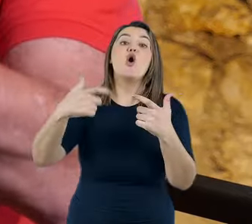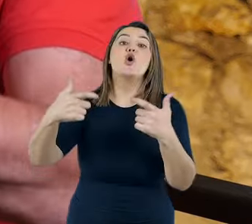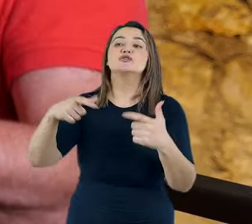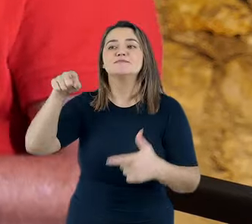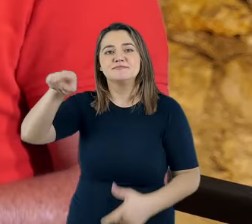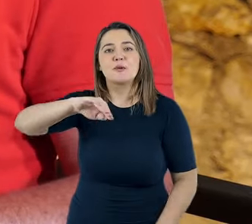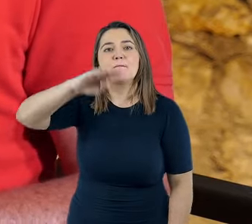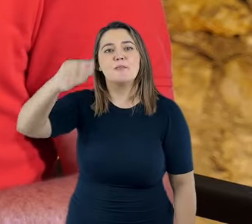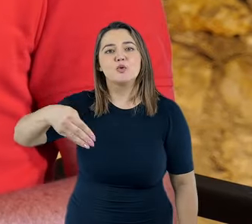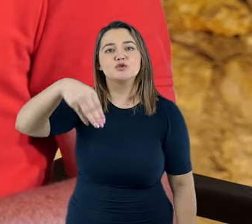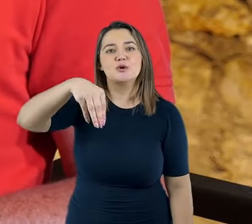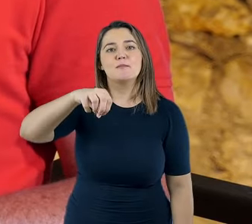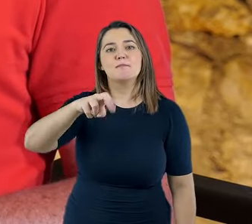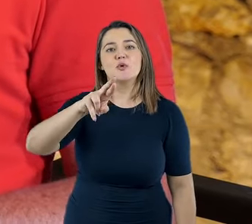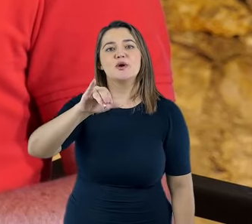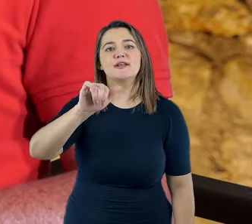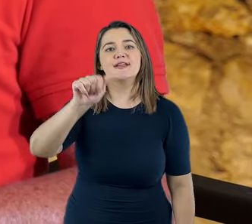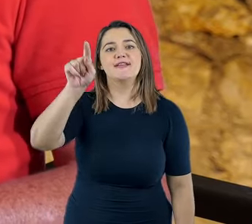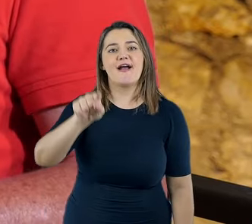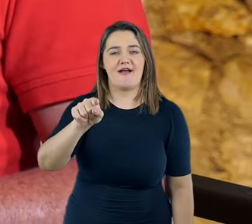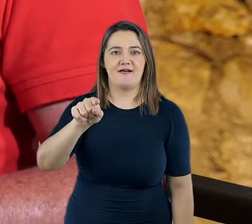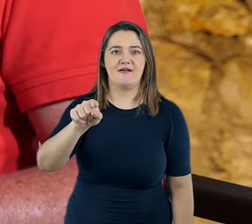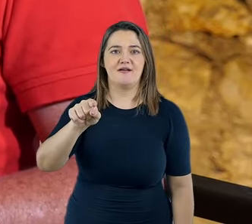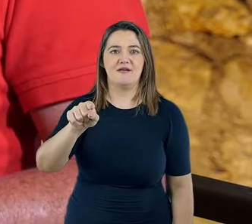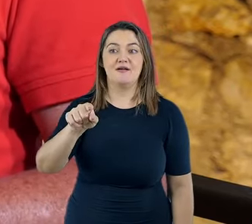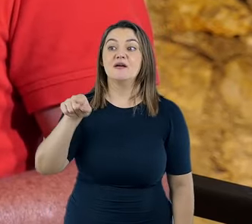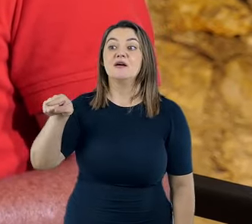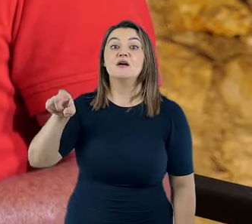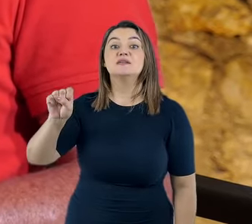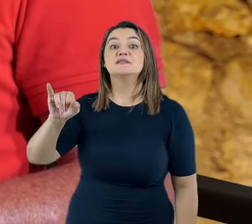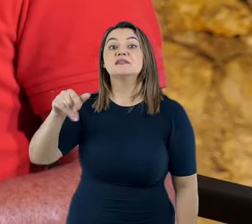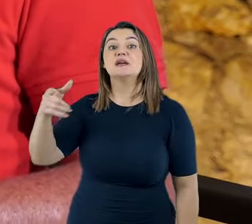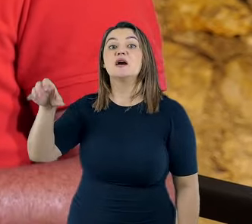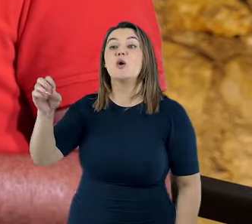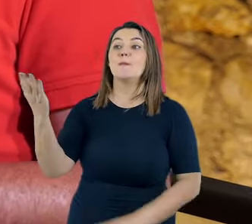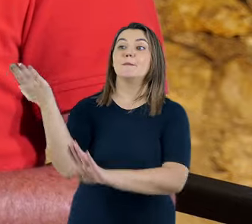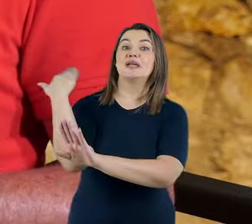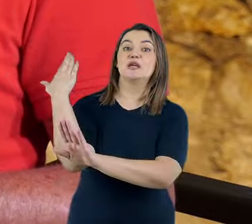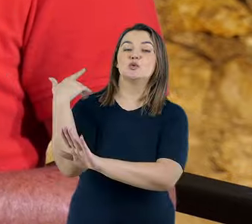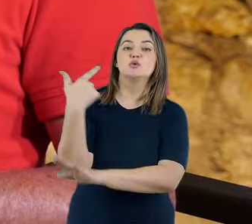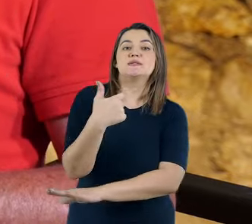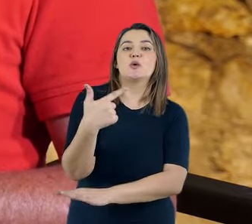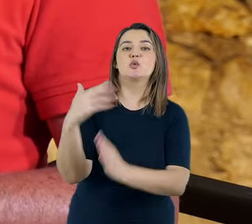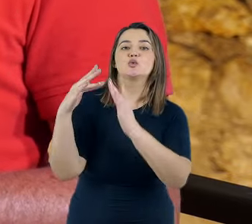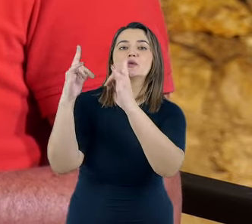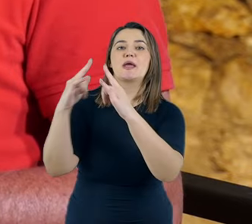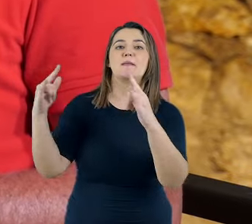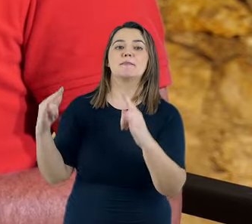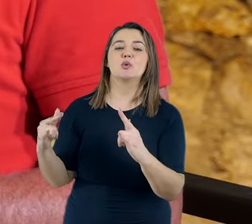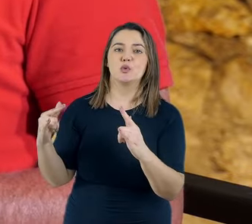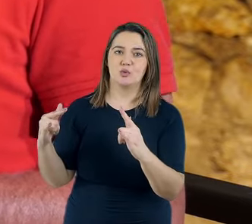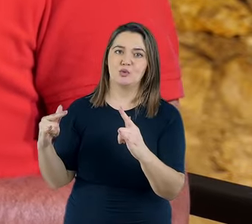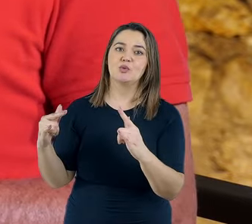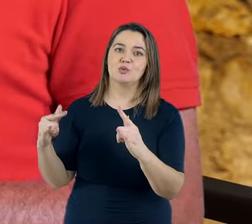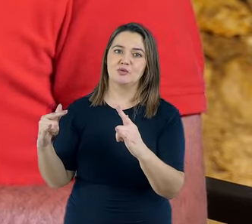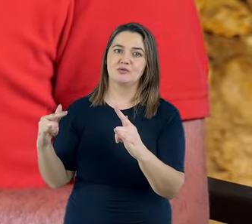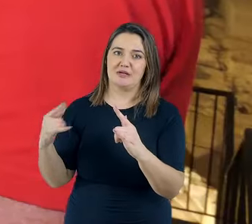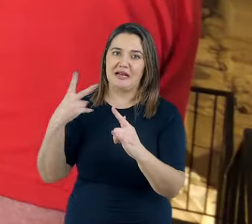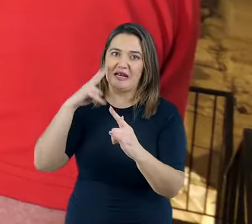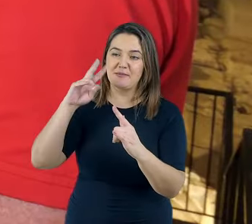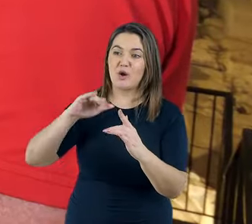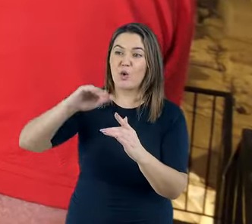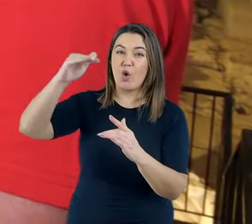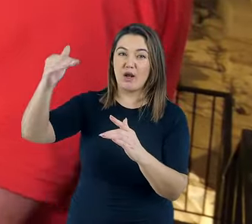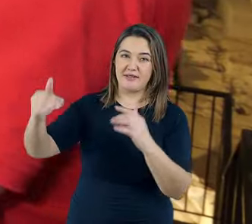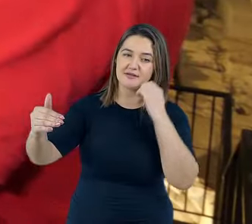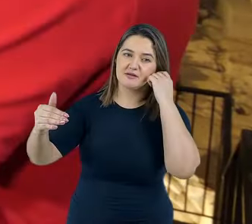no Monte Moriá, no Monte no Templo. Mas onde está o Monte Sião da época do Segundo Templo? Josefo menciona o Monte Sião na